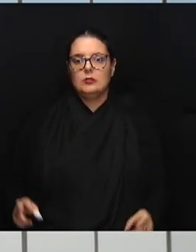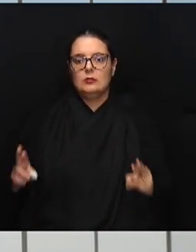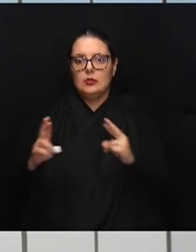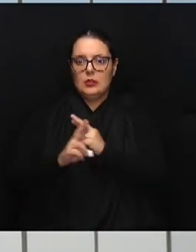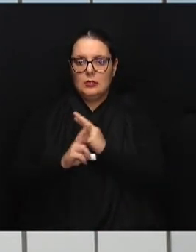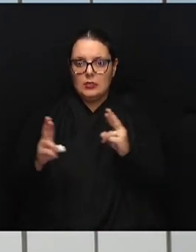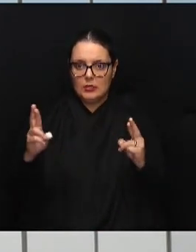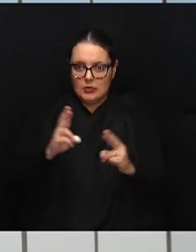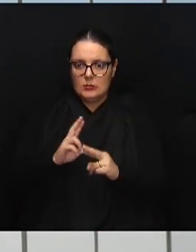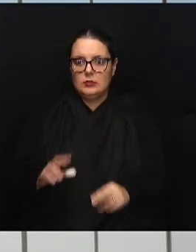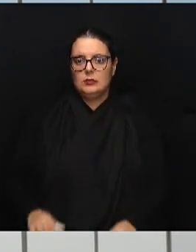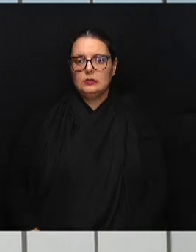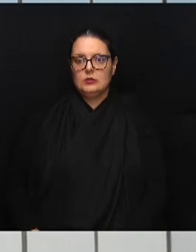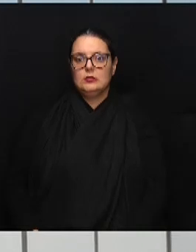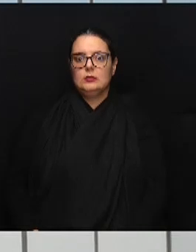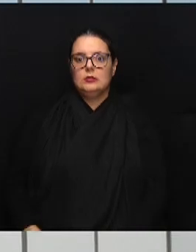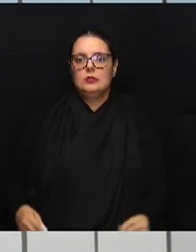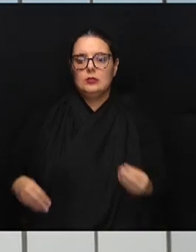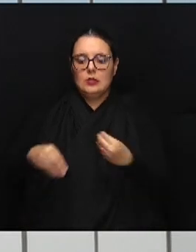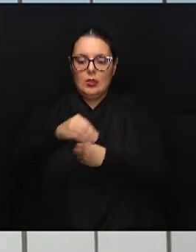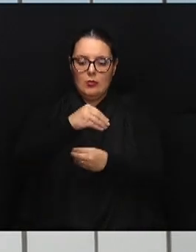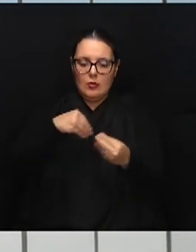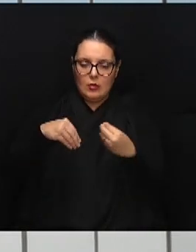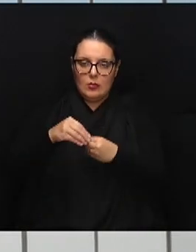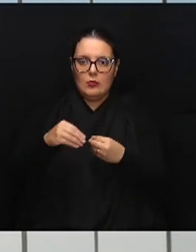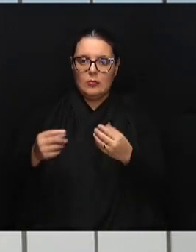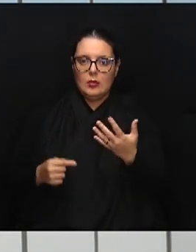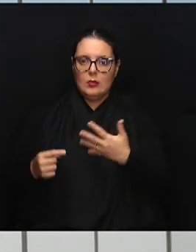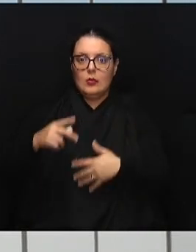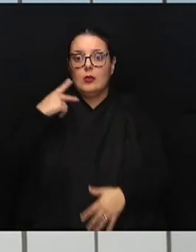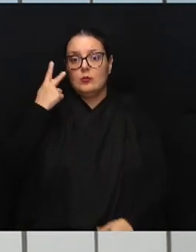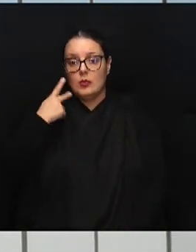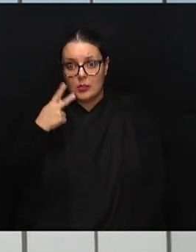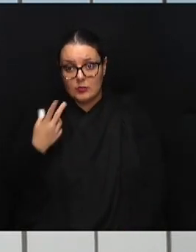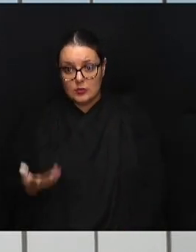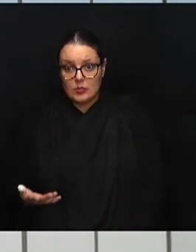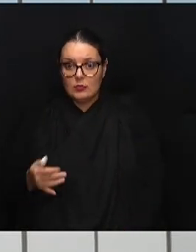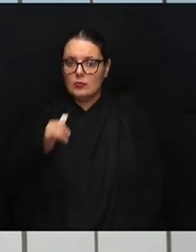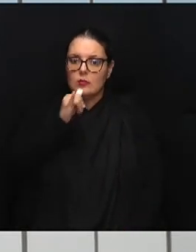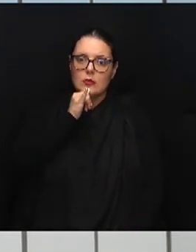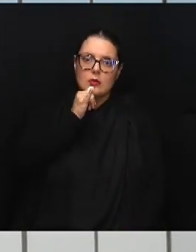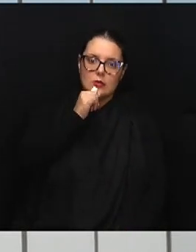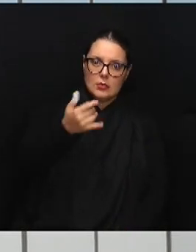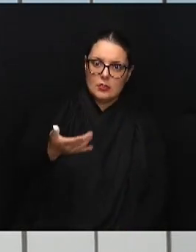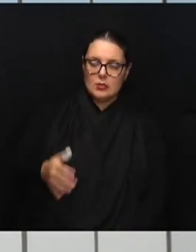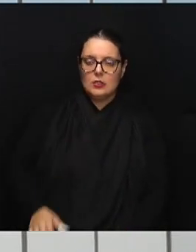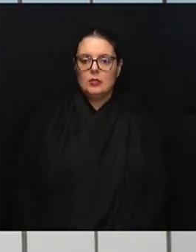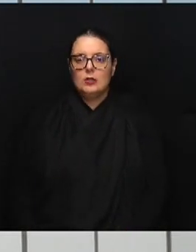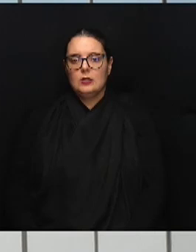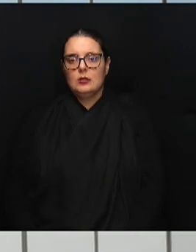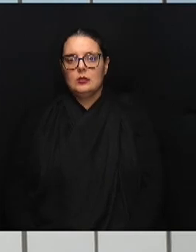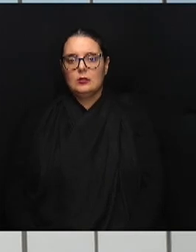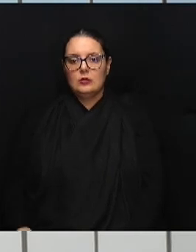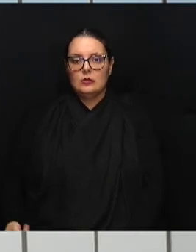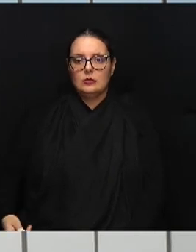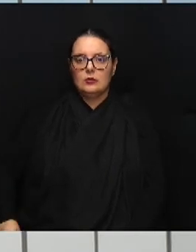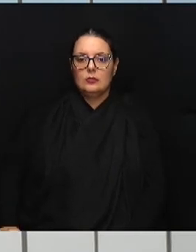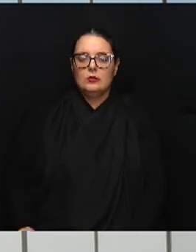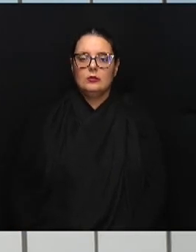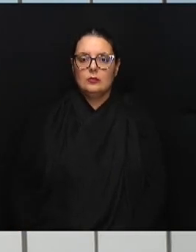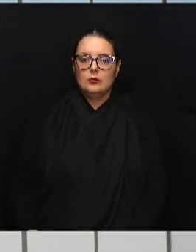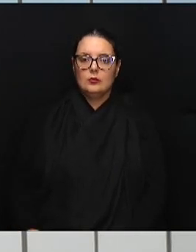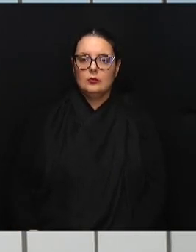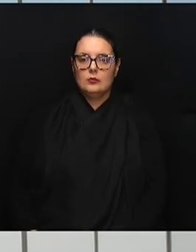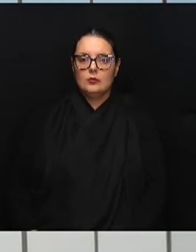relacional, mas envolvido nas questões políticas. Por exemplo, o